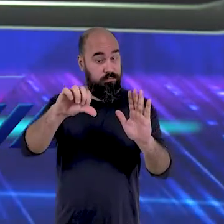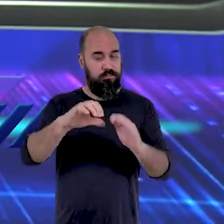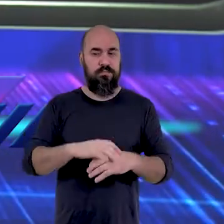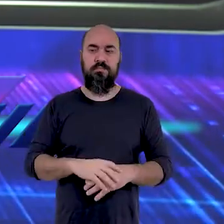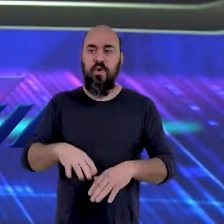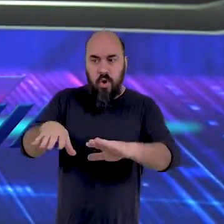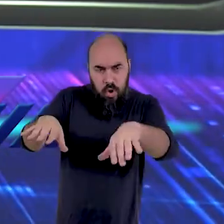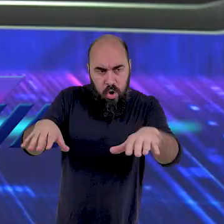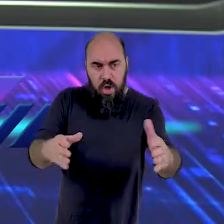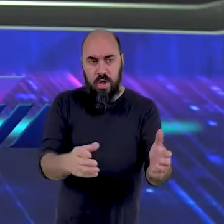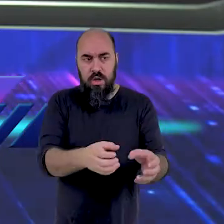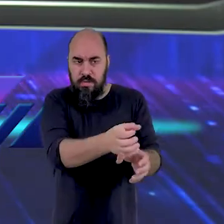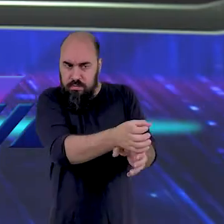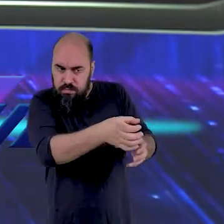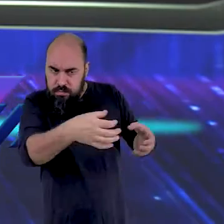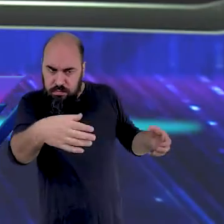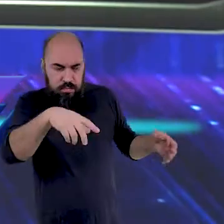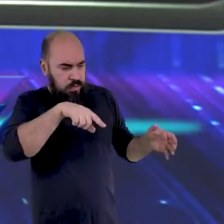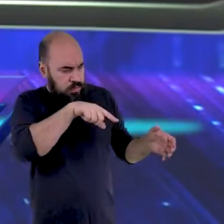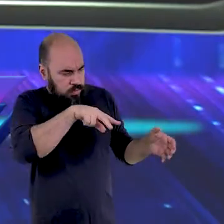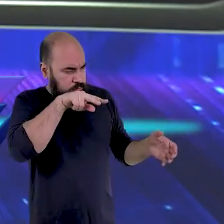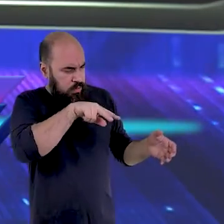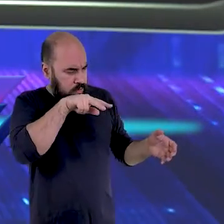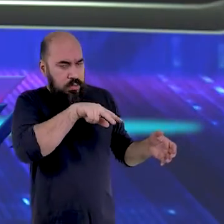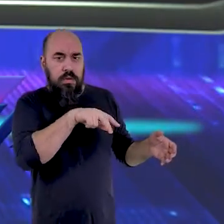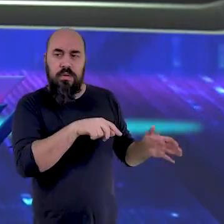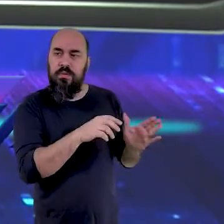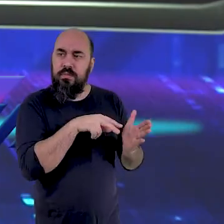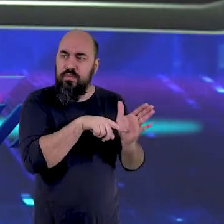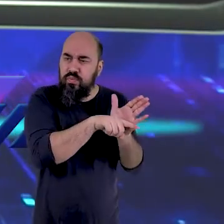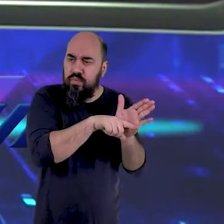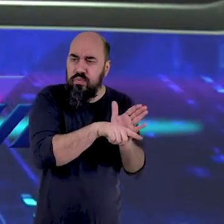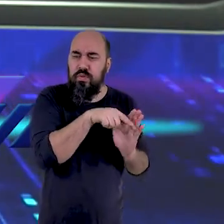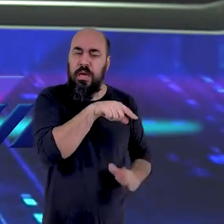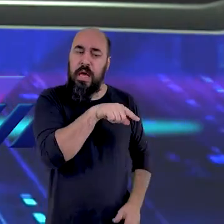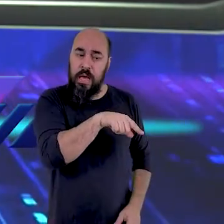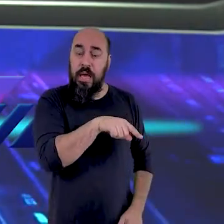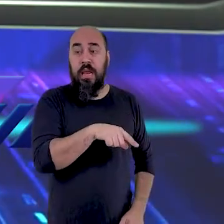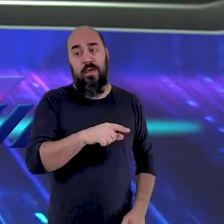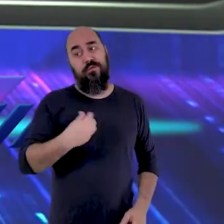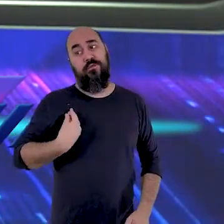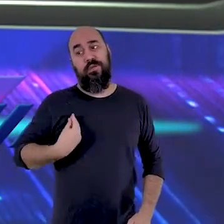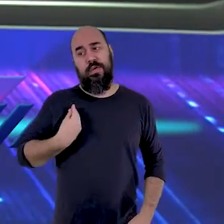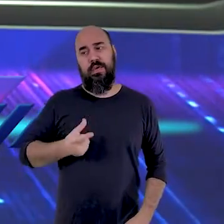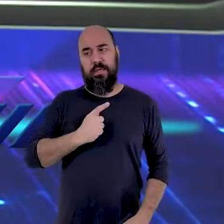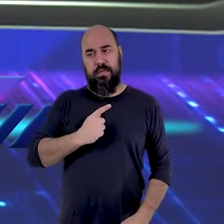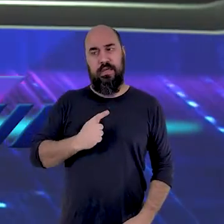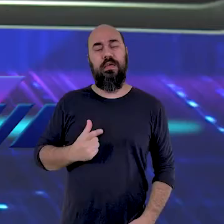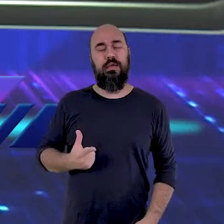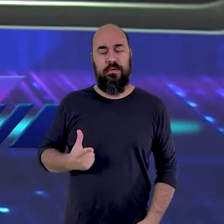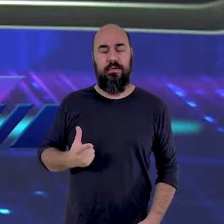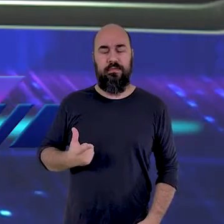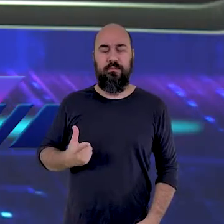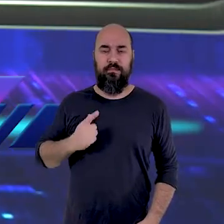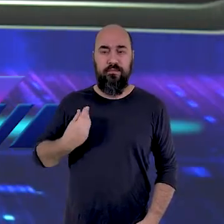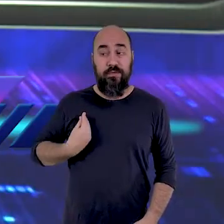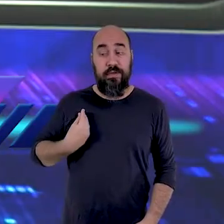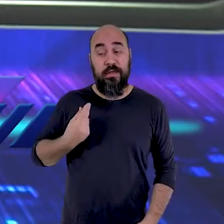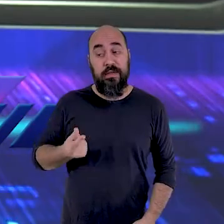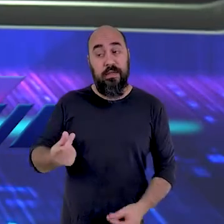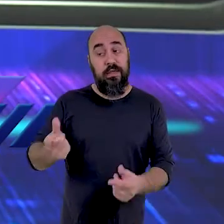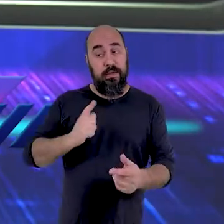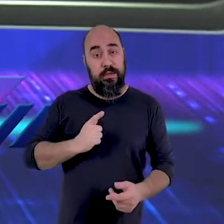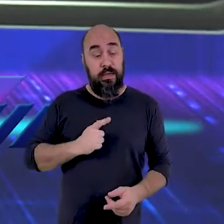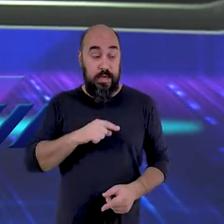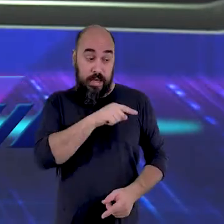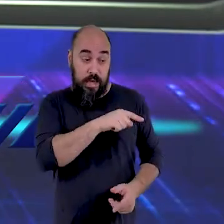porque julgai ter nelas a vida eterna, e são elas mesmas que testificam de mim. Quando Jesus estava falando assim, olha,